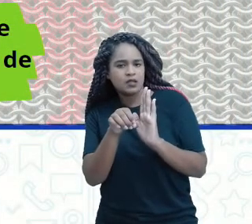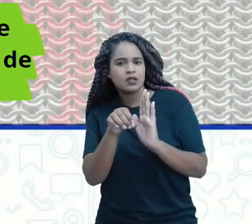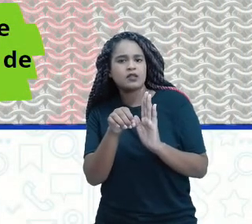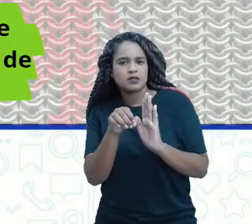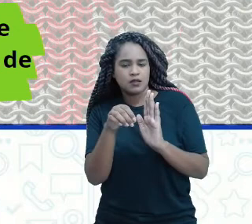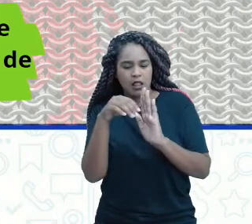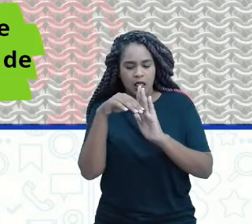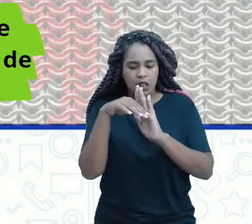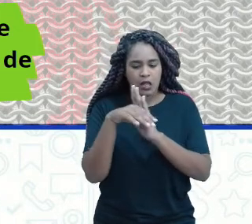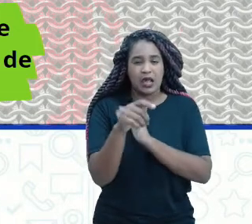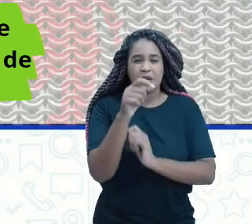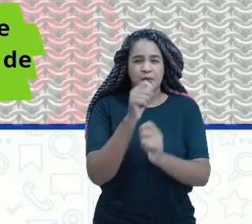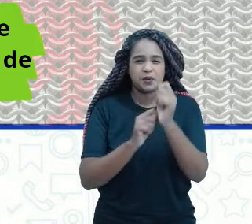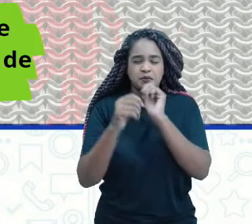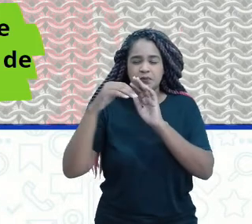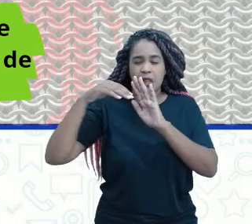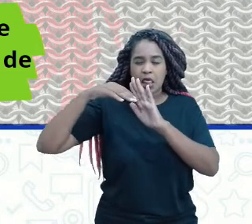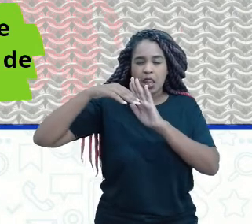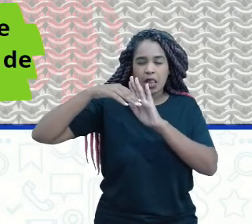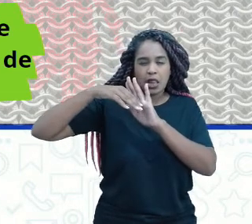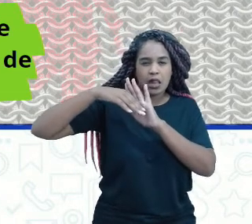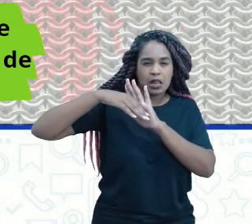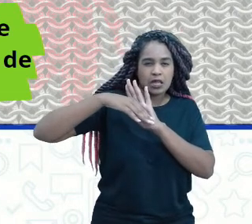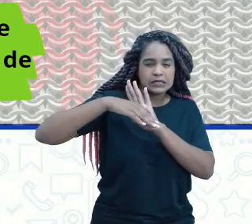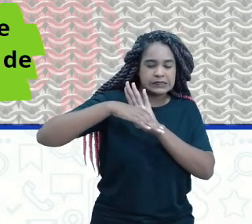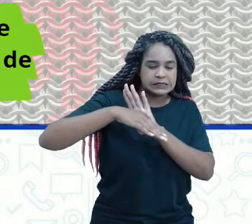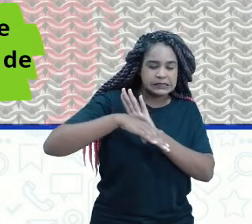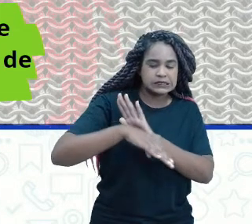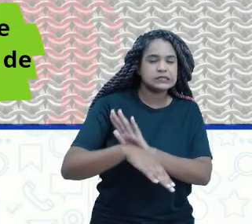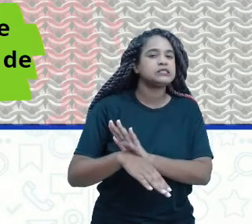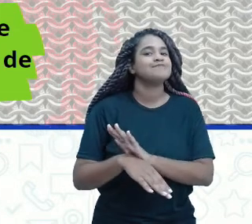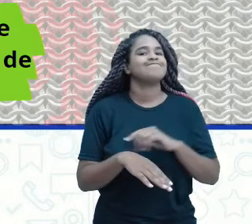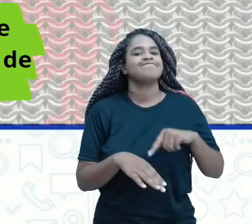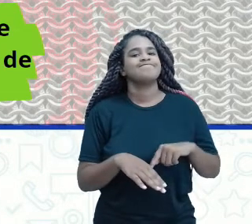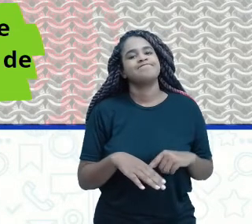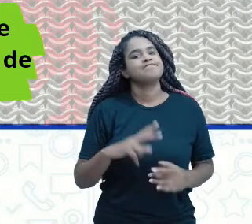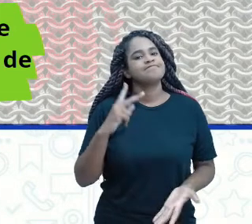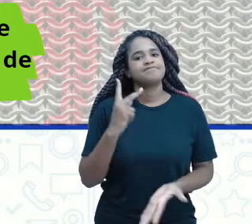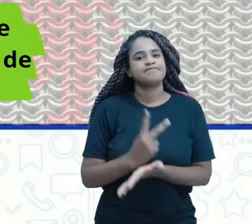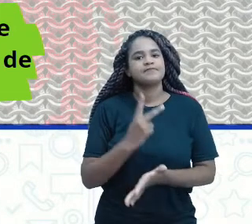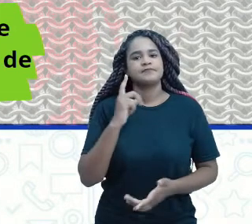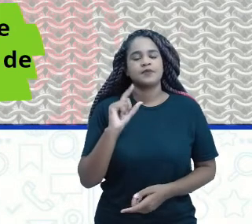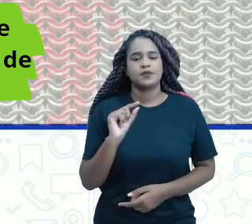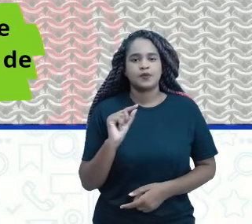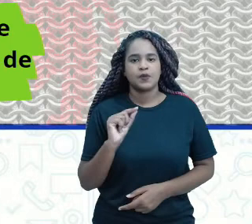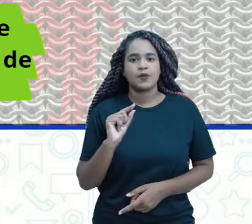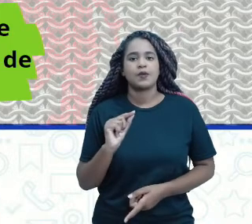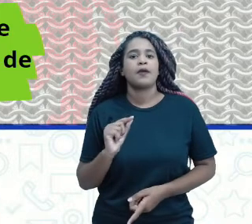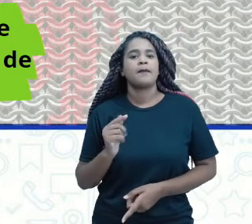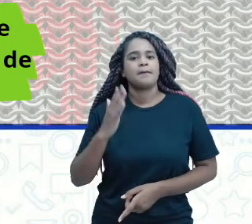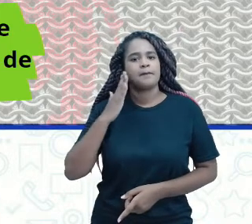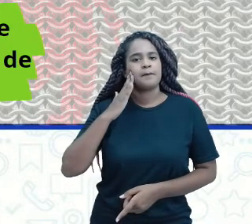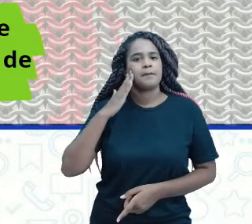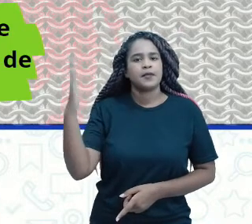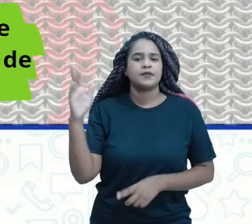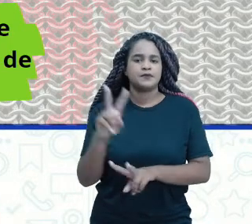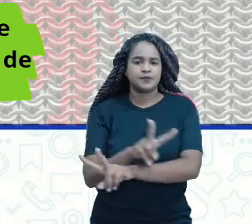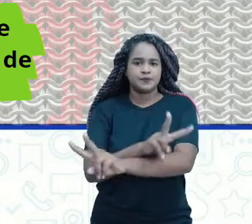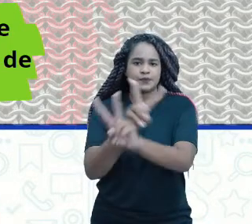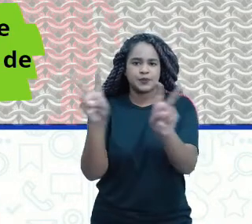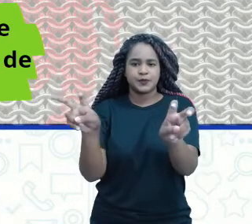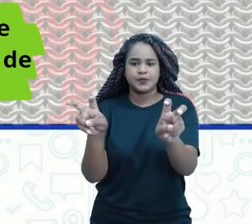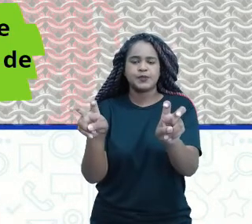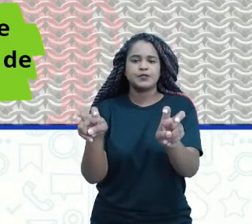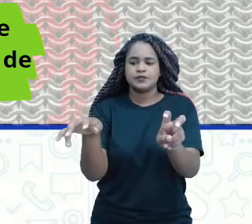né, se ampliando, tá certo? E que isso vai ser realmente uma das grandes motivações para o